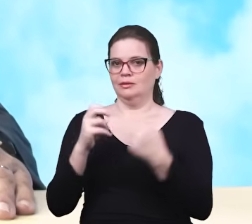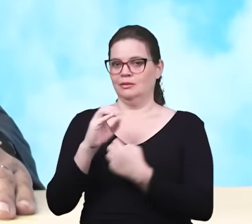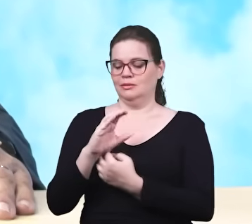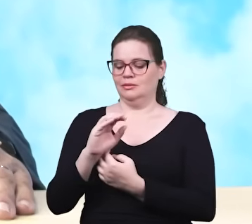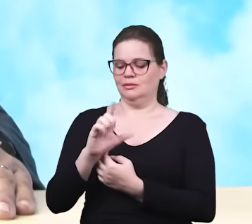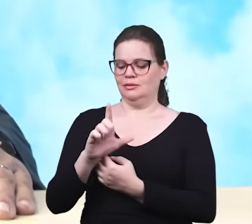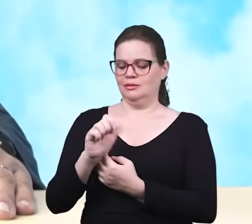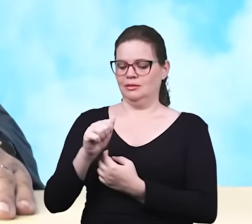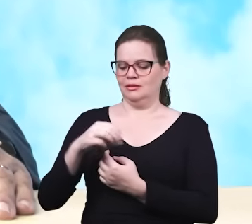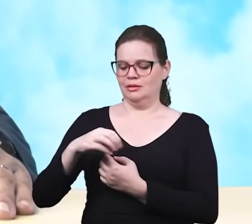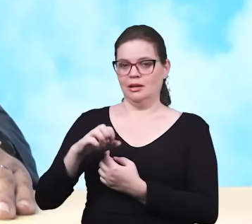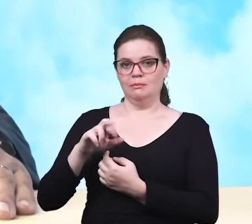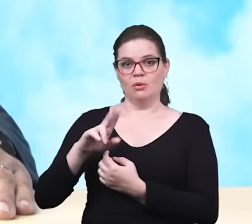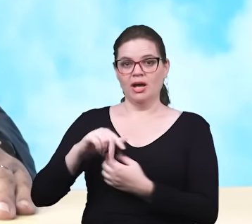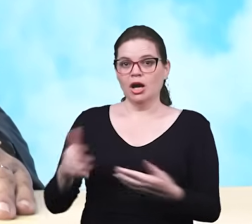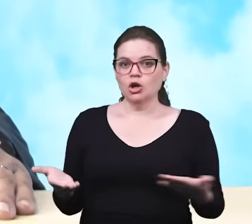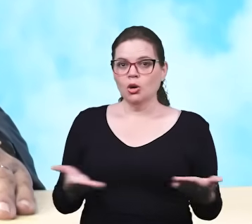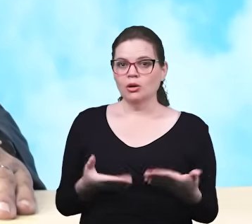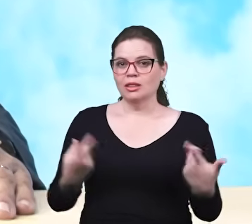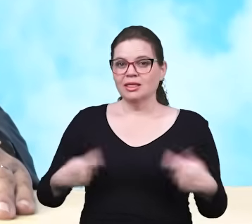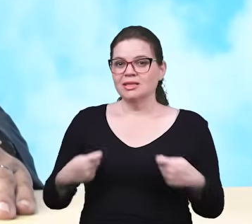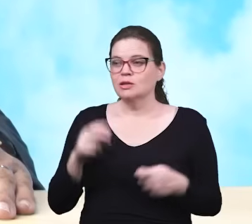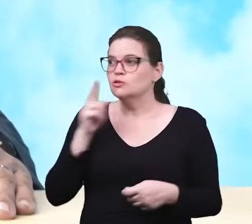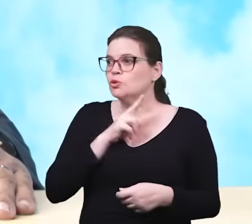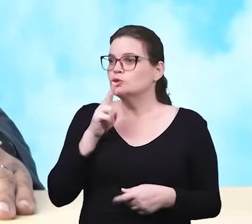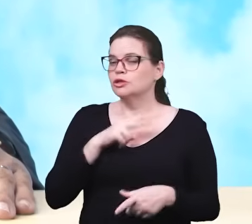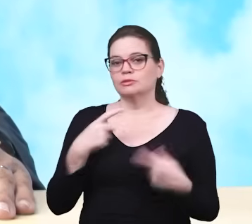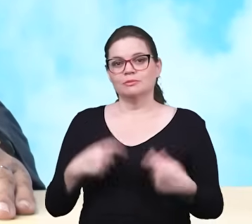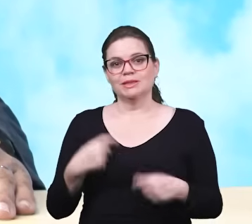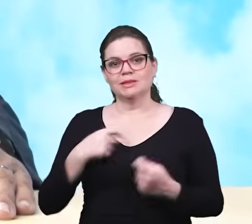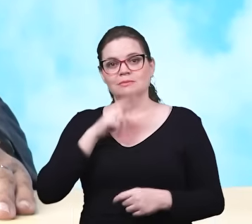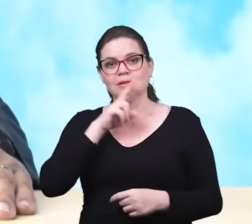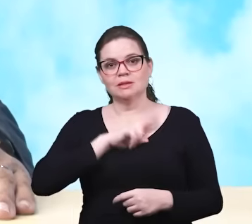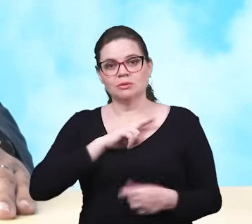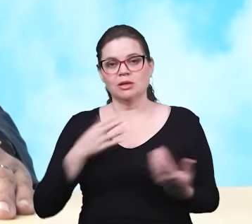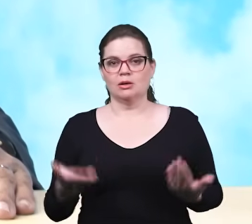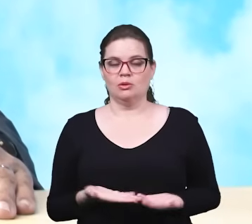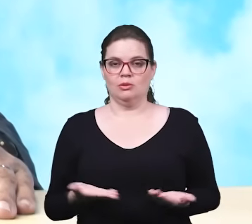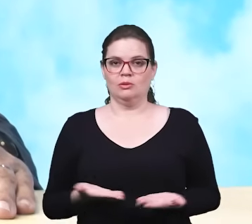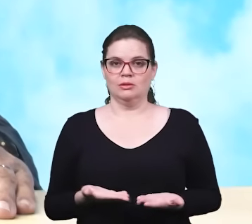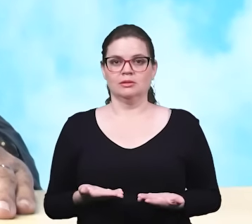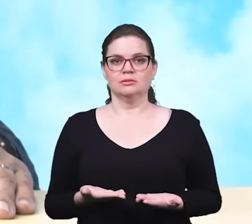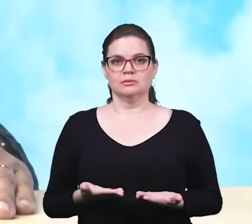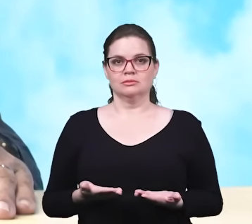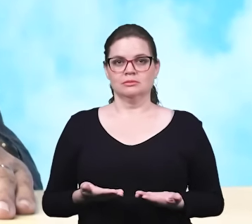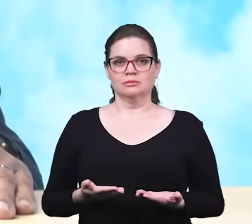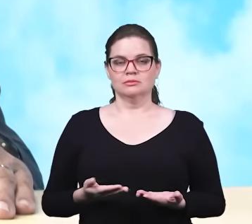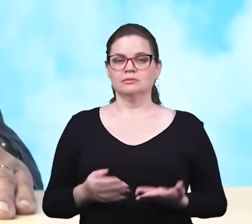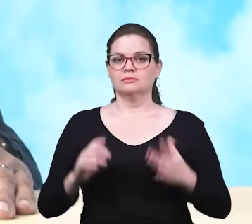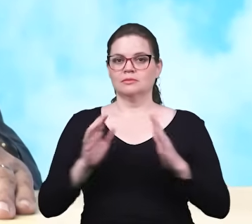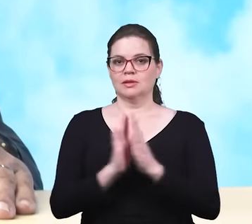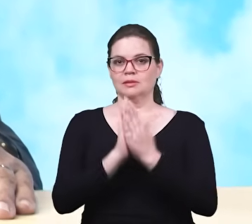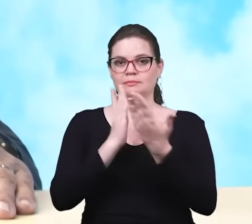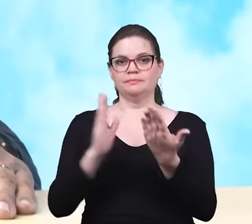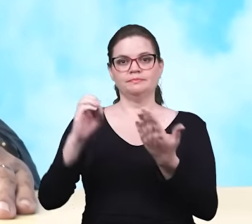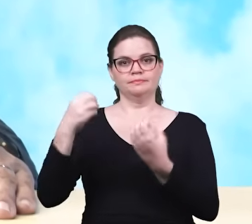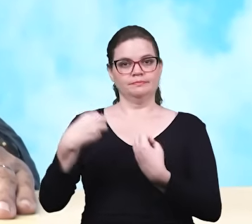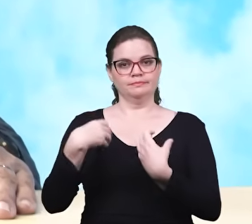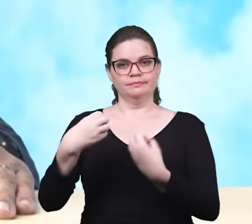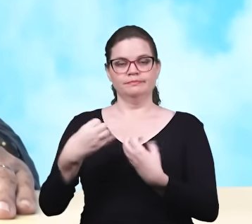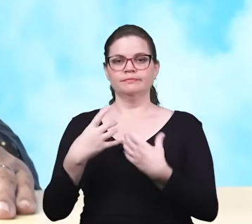é agora. Nós temos uma necessidade agora. Nós precisamos de uma resposta agora. E a palavra nos